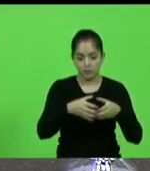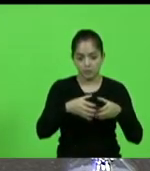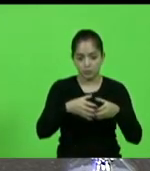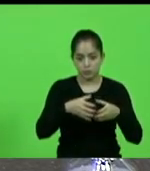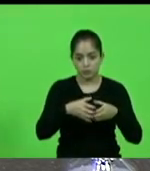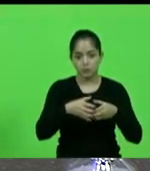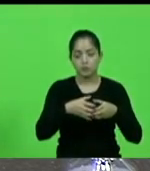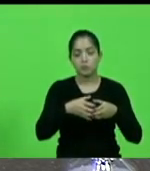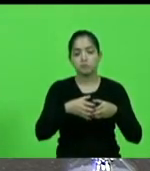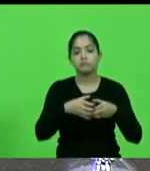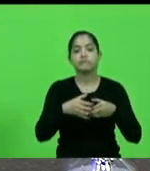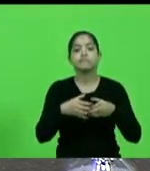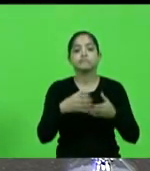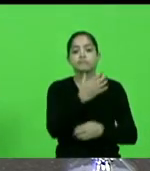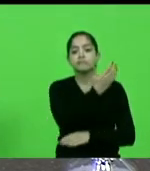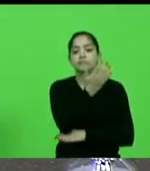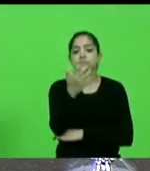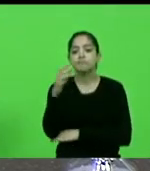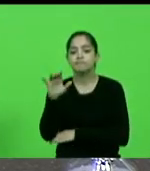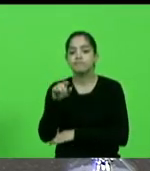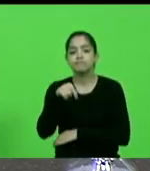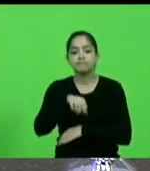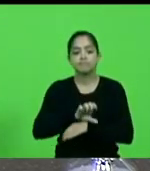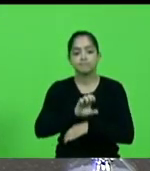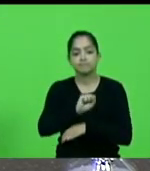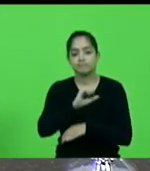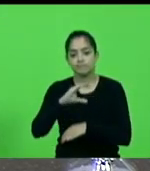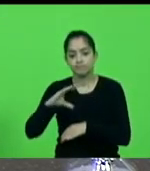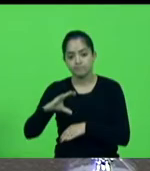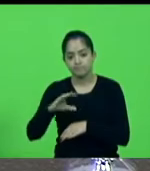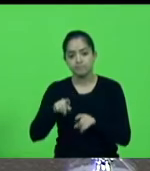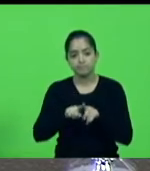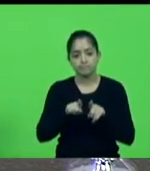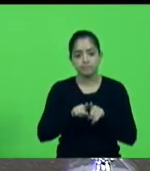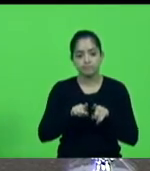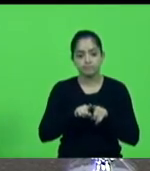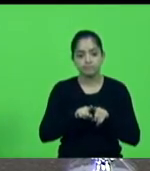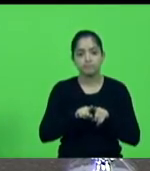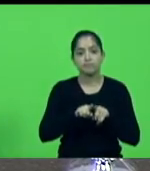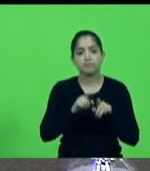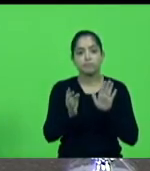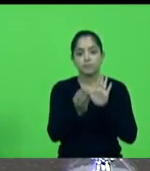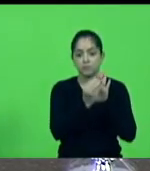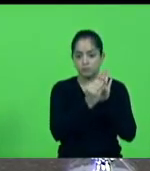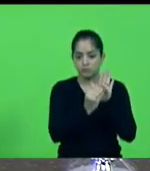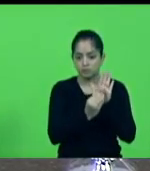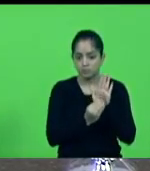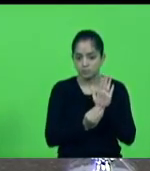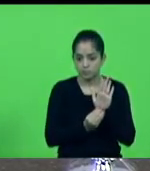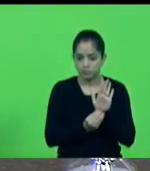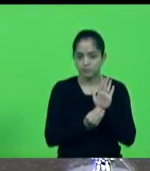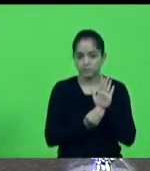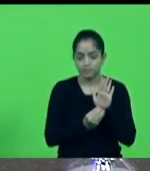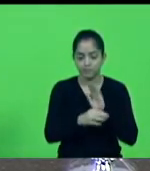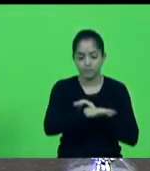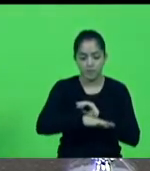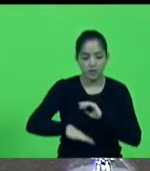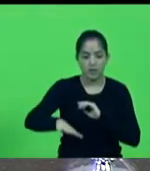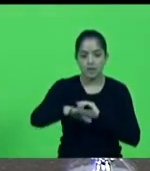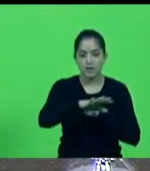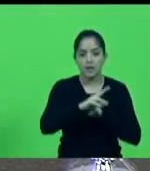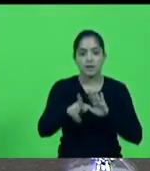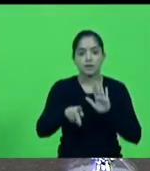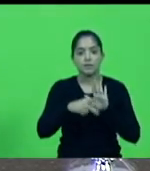Santa Catarina, em propriedade rural que esteja inserida em área pertencente